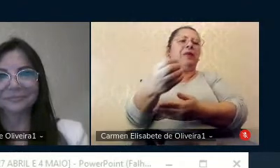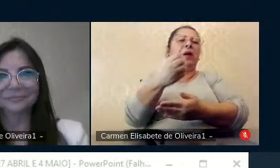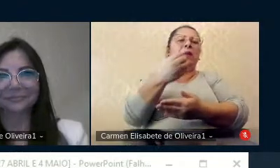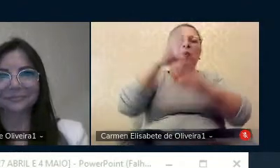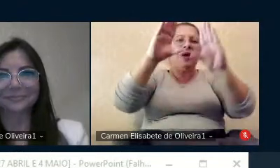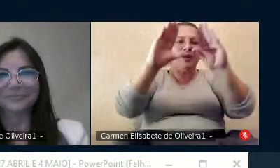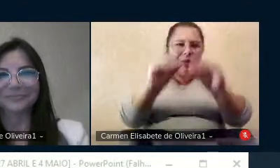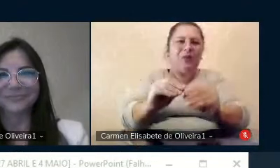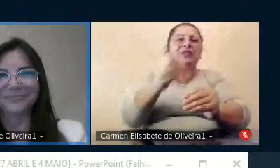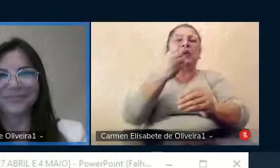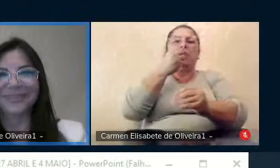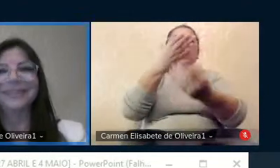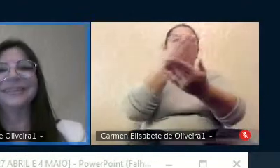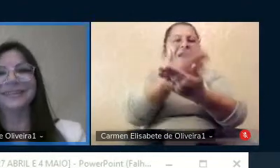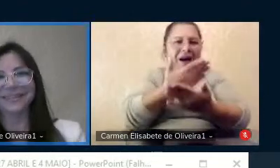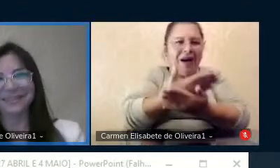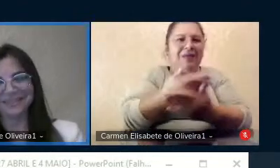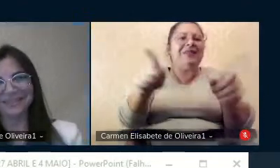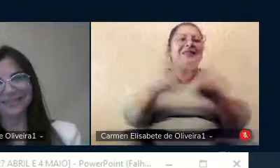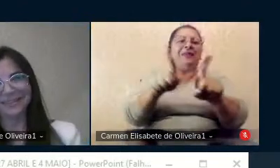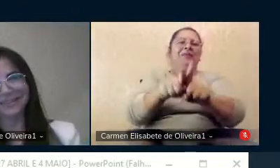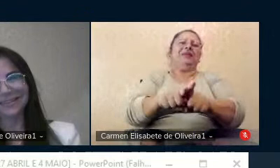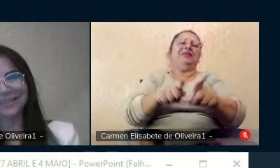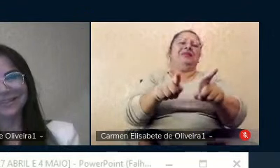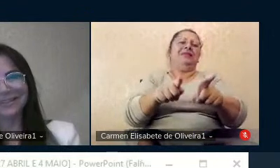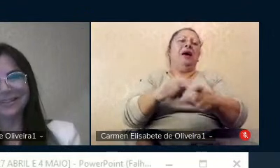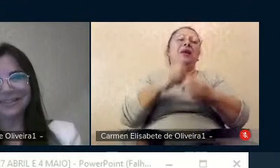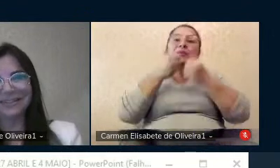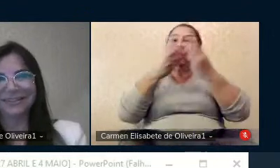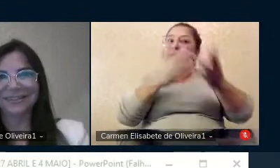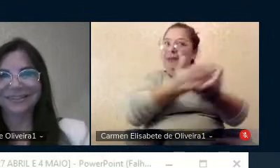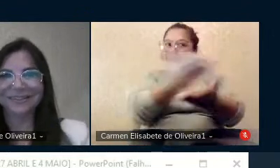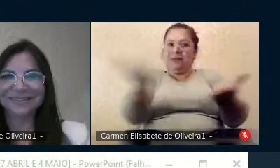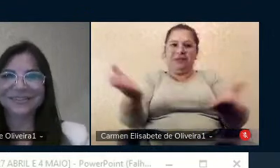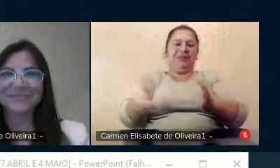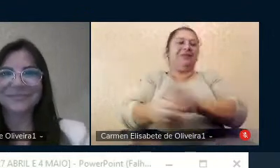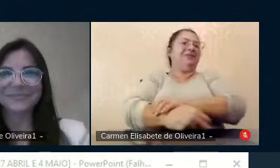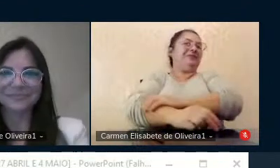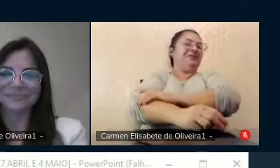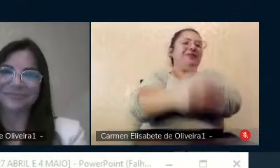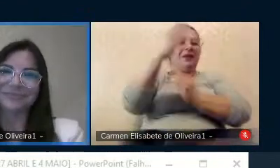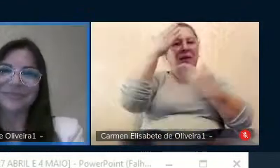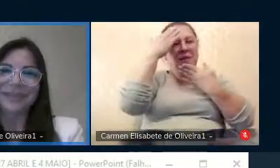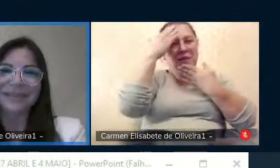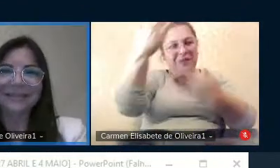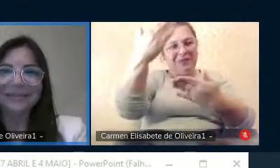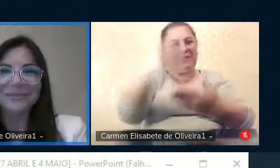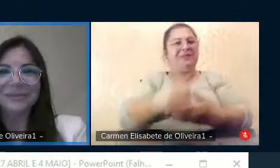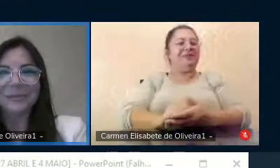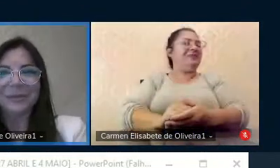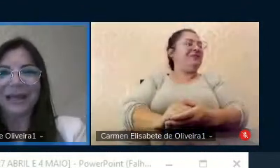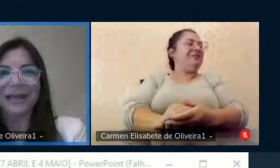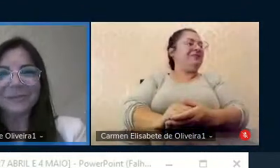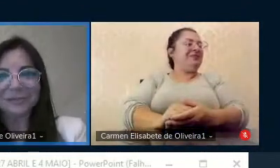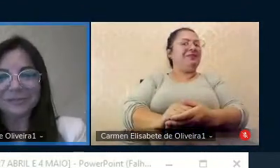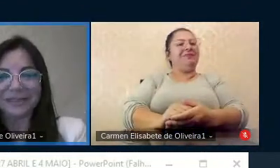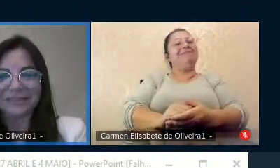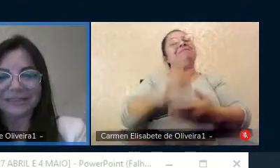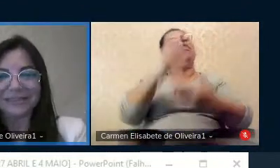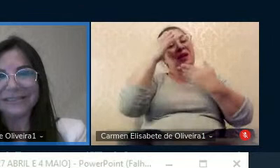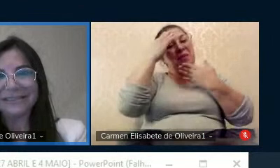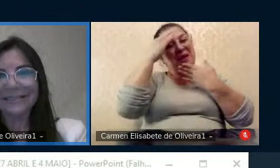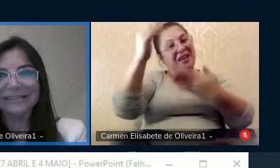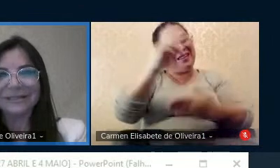noite, boa aula, né? Tudo de bom para todos vocês. Obrigada. Muito obrigada,